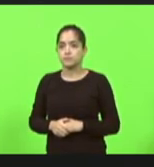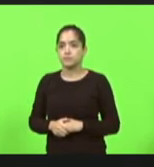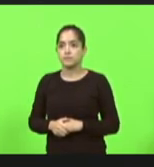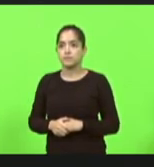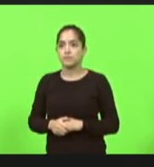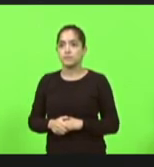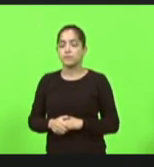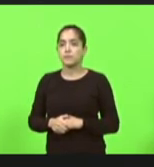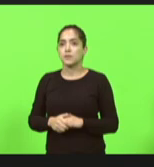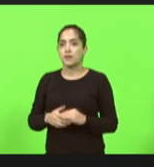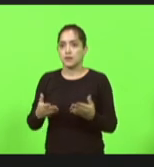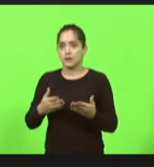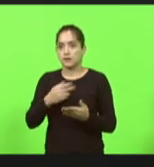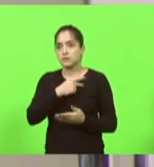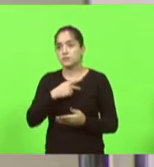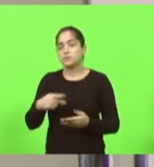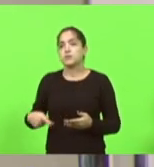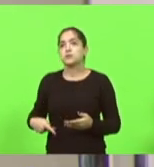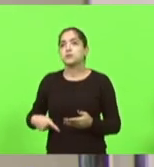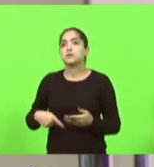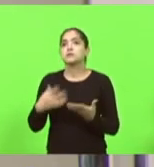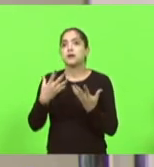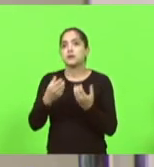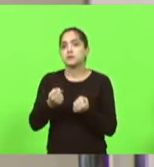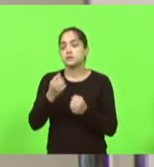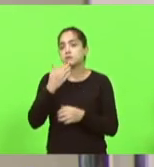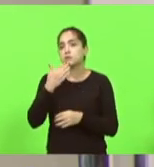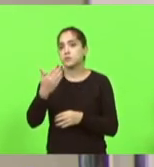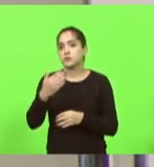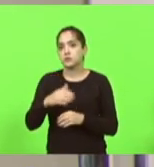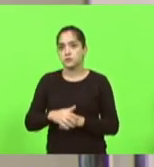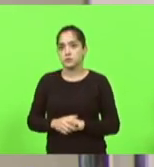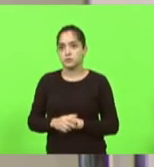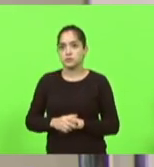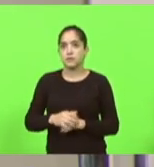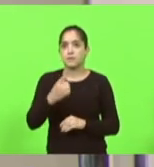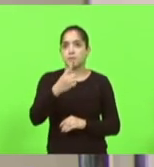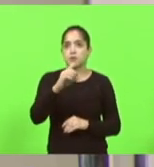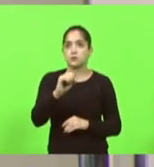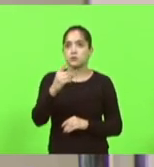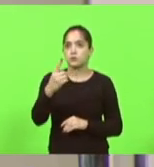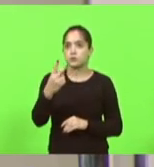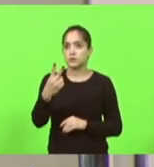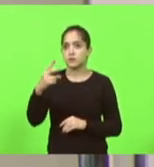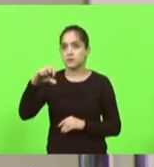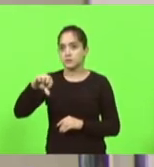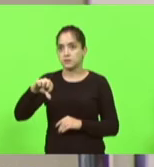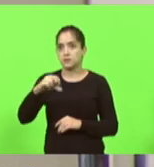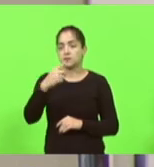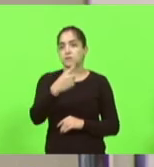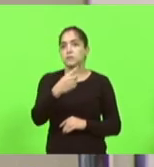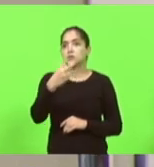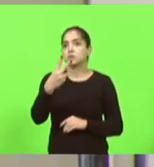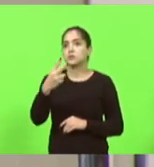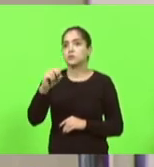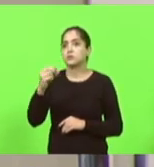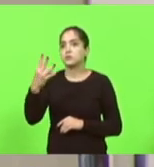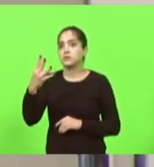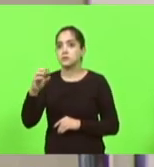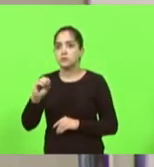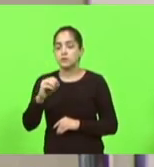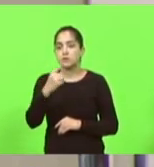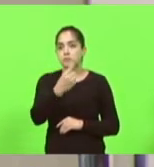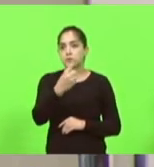deputado. Esta presidência comunica que defere os seguintes requerimentos. Requerimentos 1219 a 1238, 1240 a